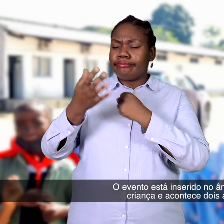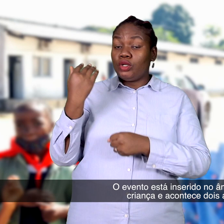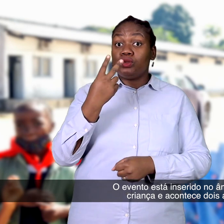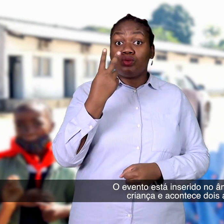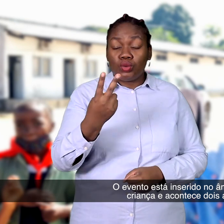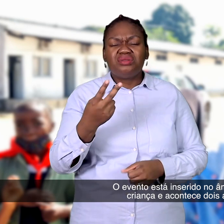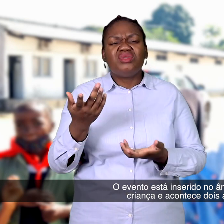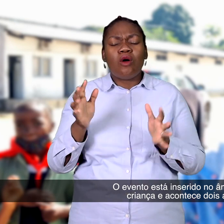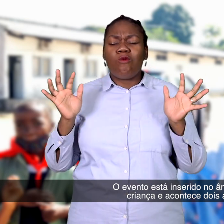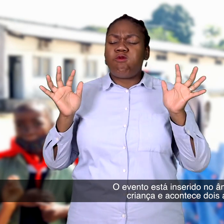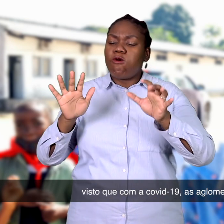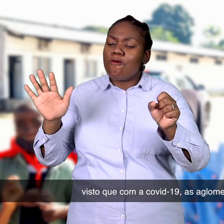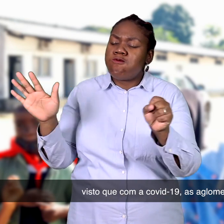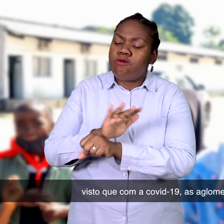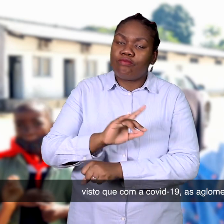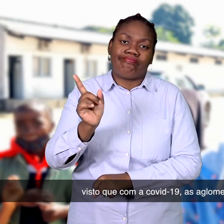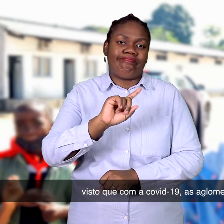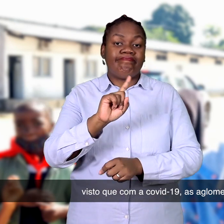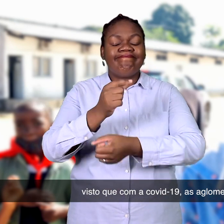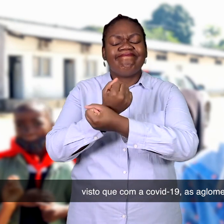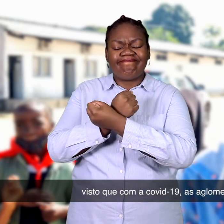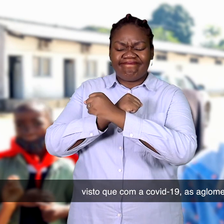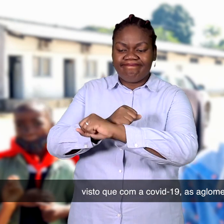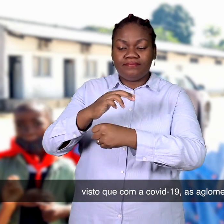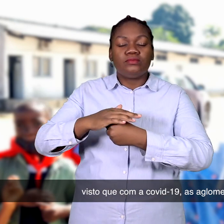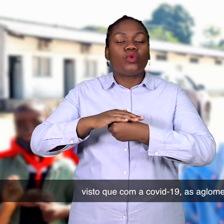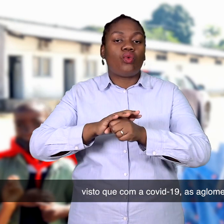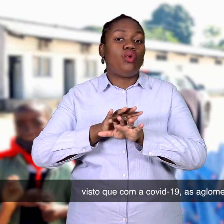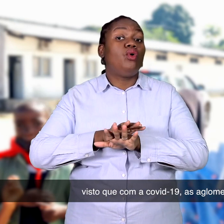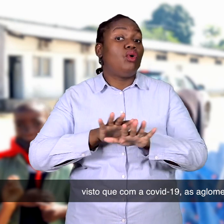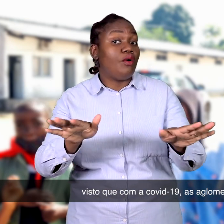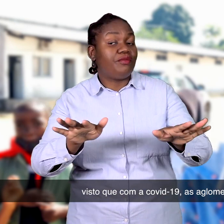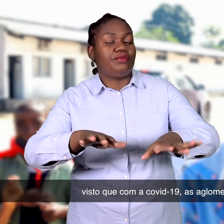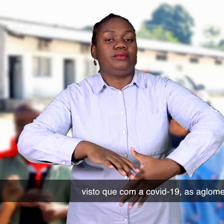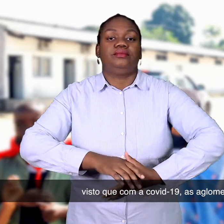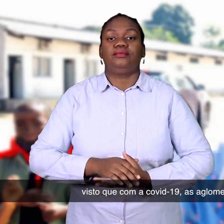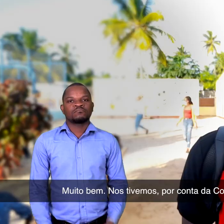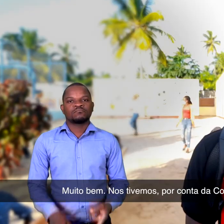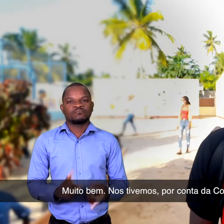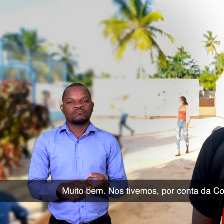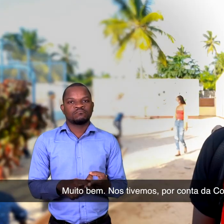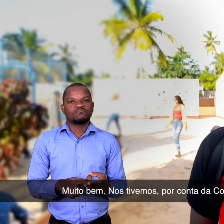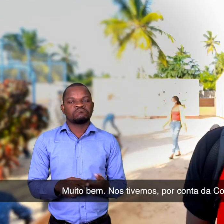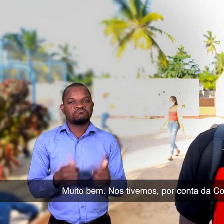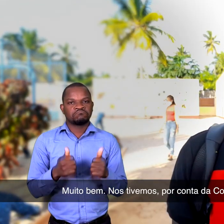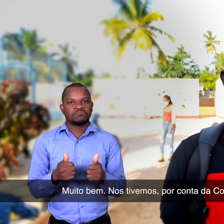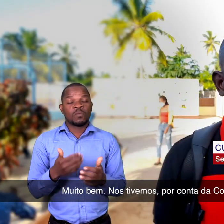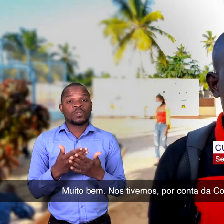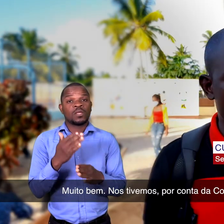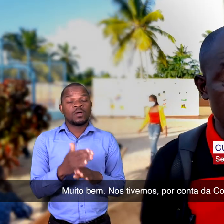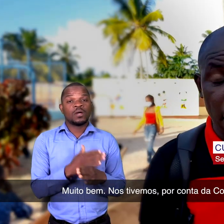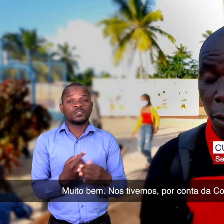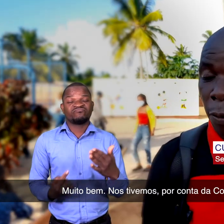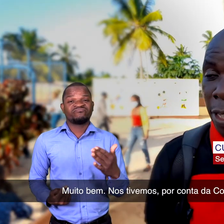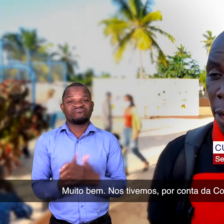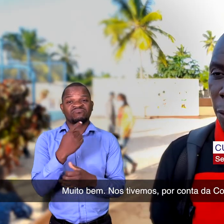acontece dois anos depois, visto que com a Covid-19 as aglomerações eram proibidas. Muito bem, se nós